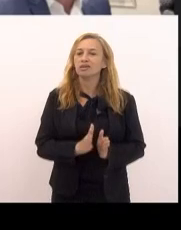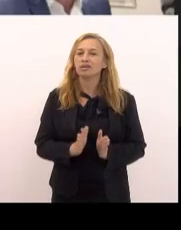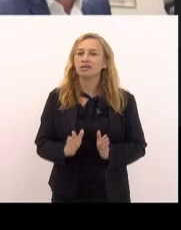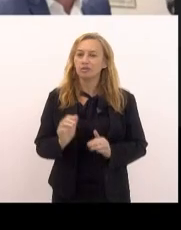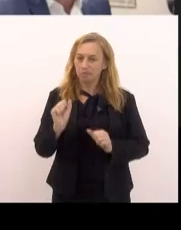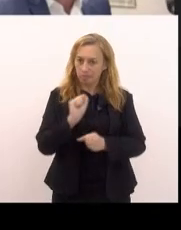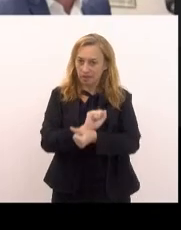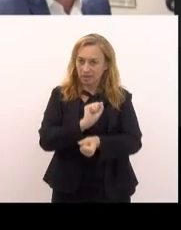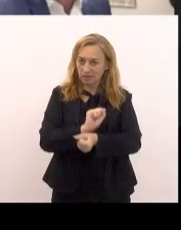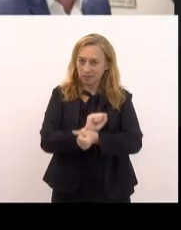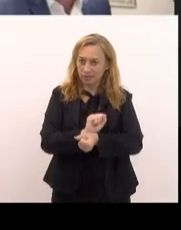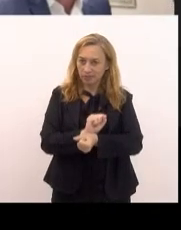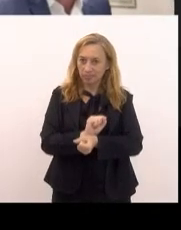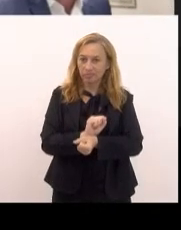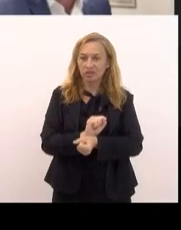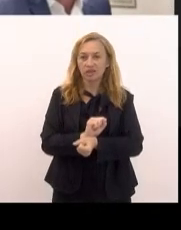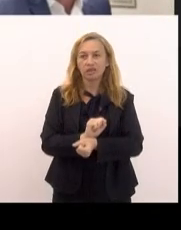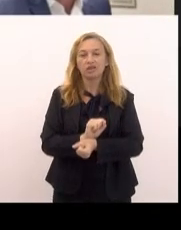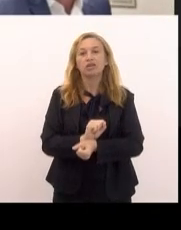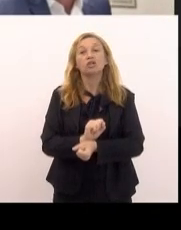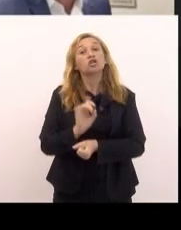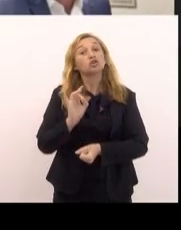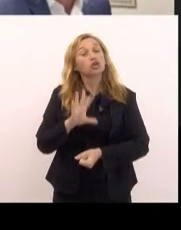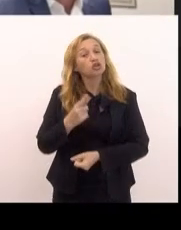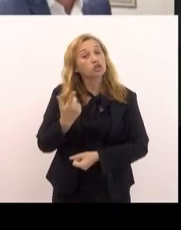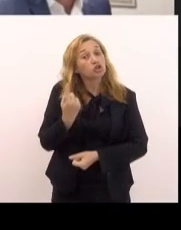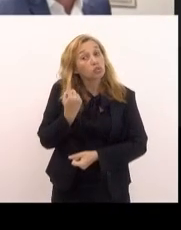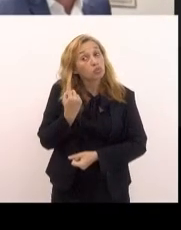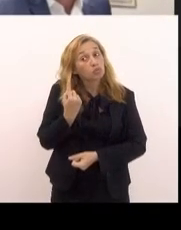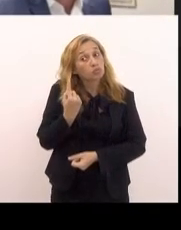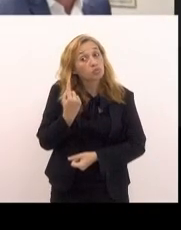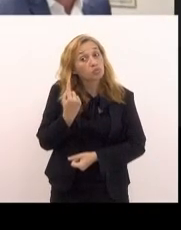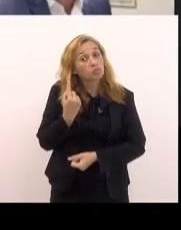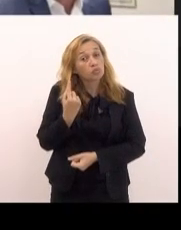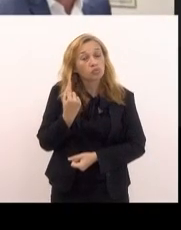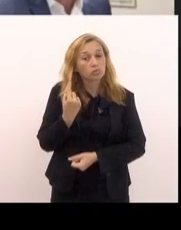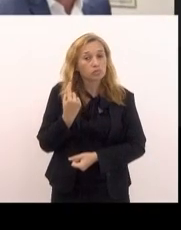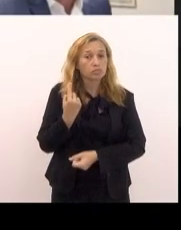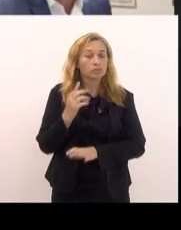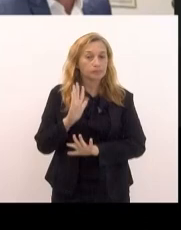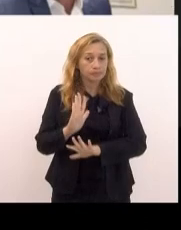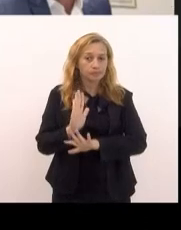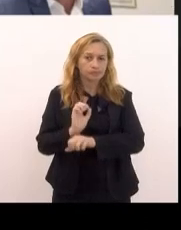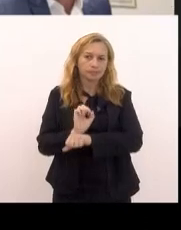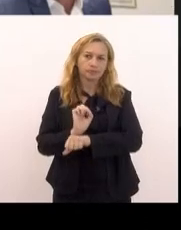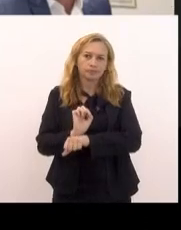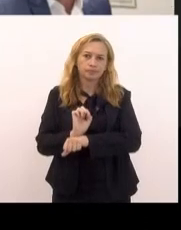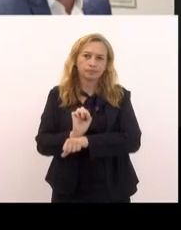peraí. Me passaram que só tinha... Estou inscrito,